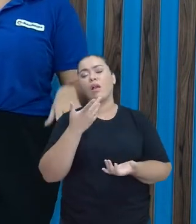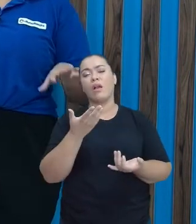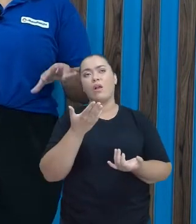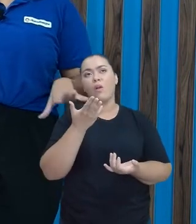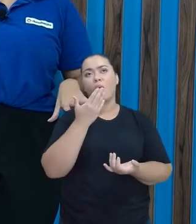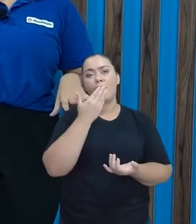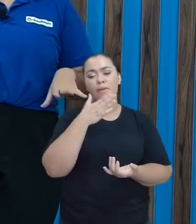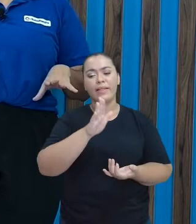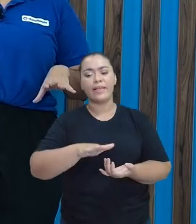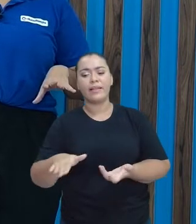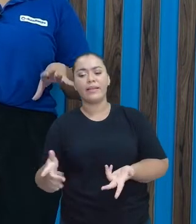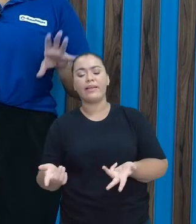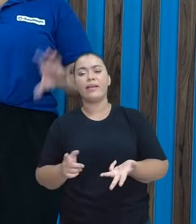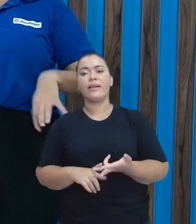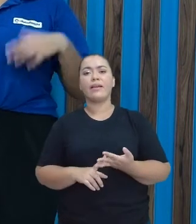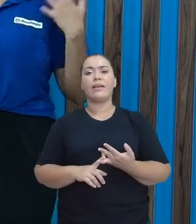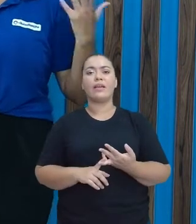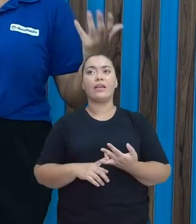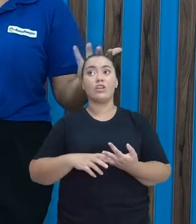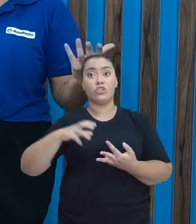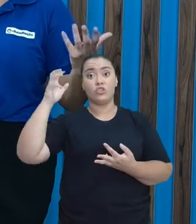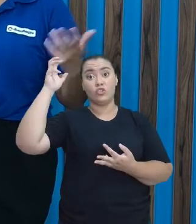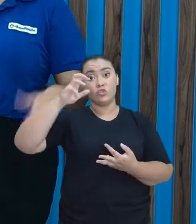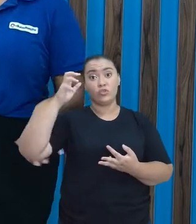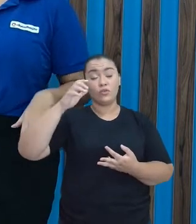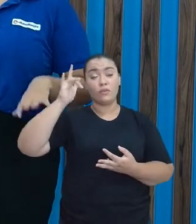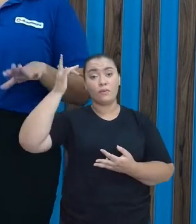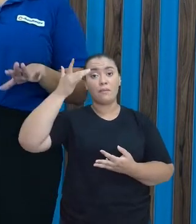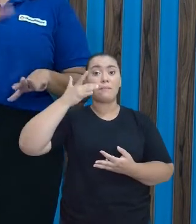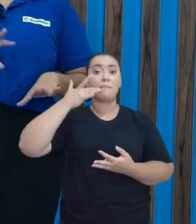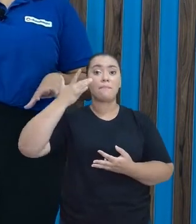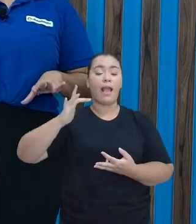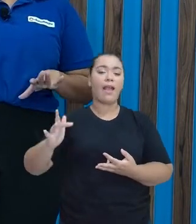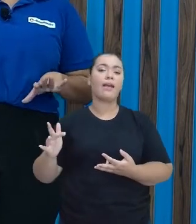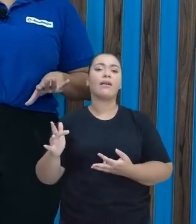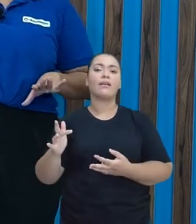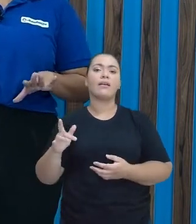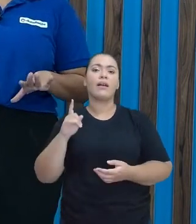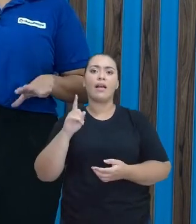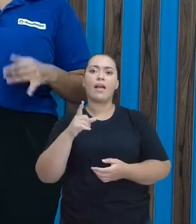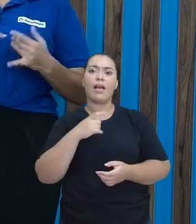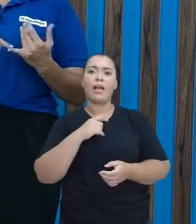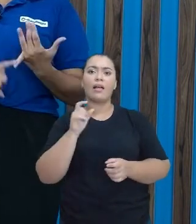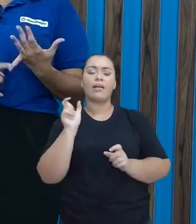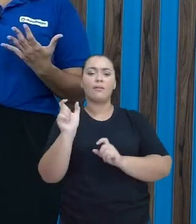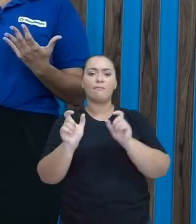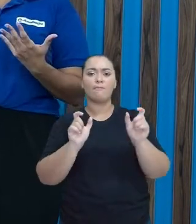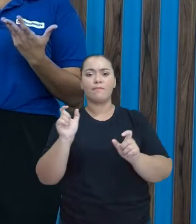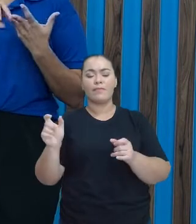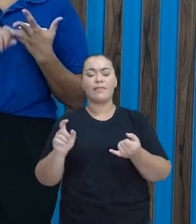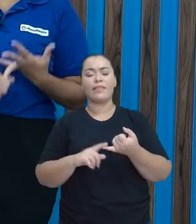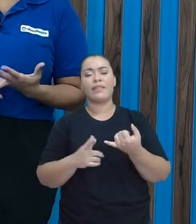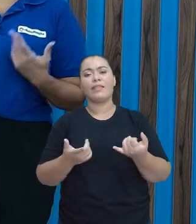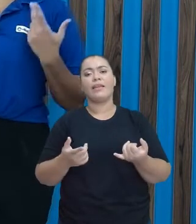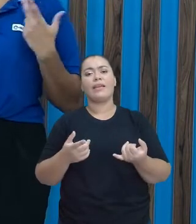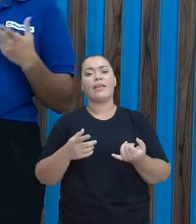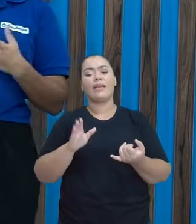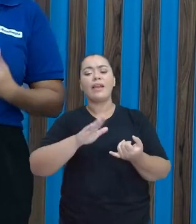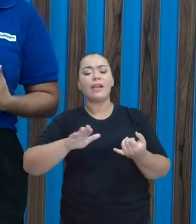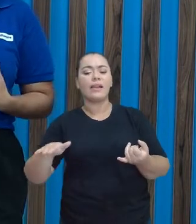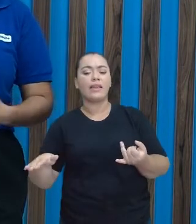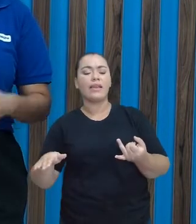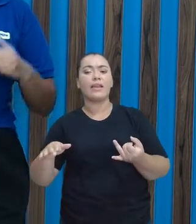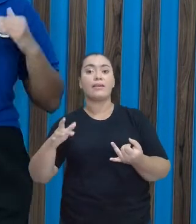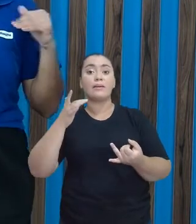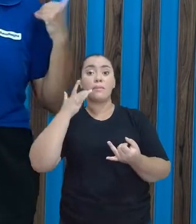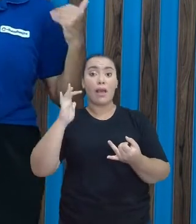gato, chuva de prata, todas essas construções de gato, de criança, de